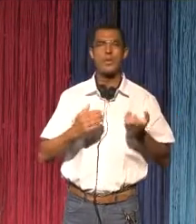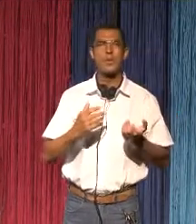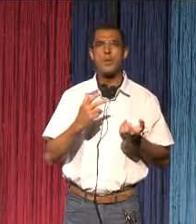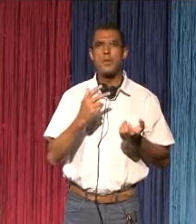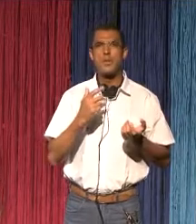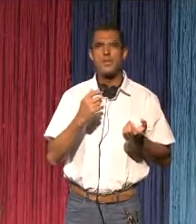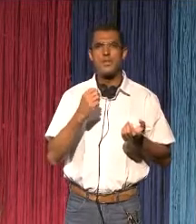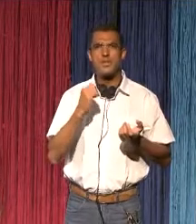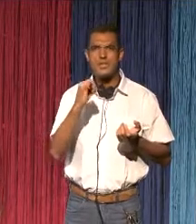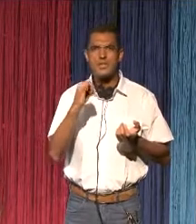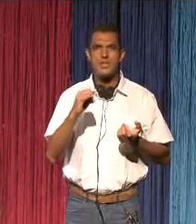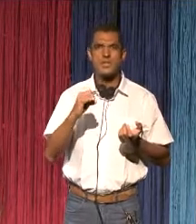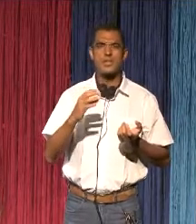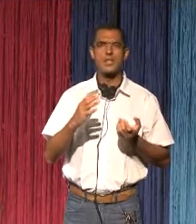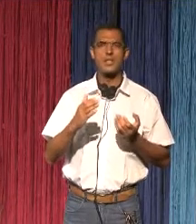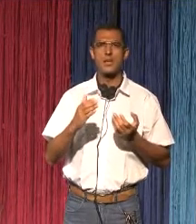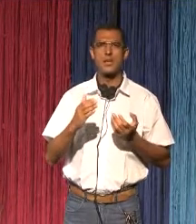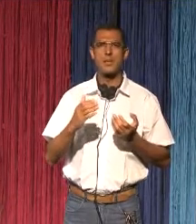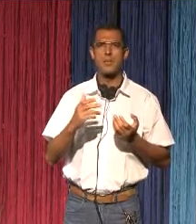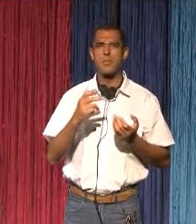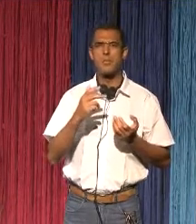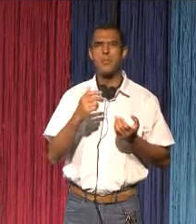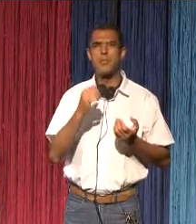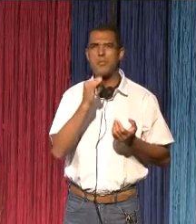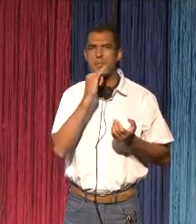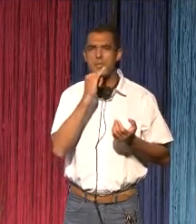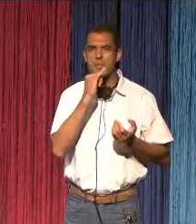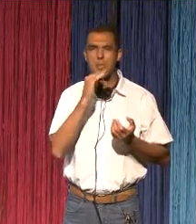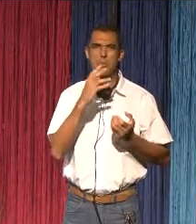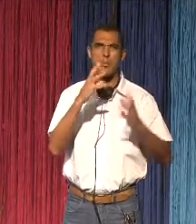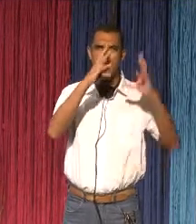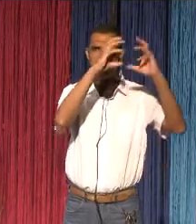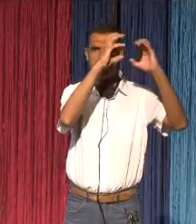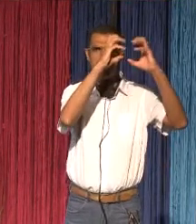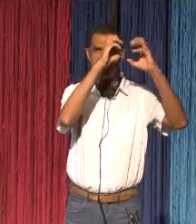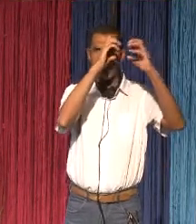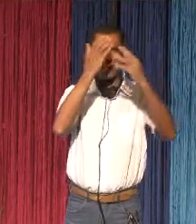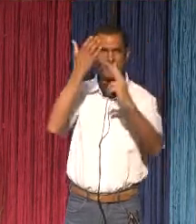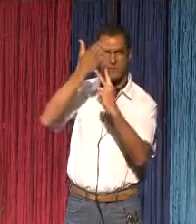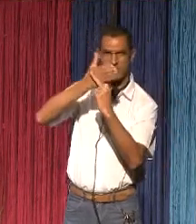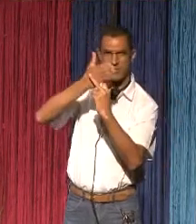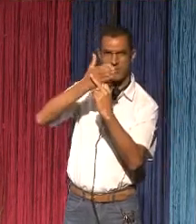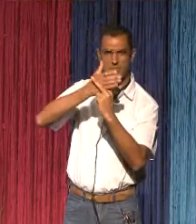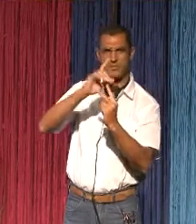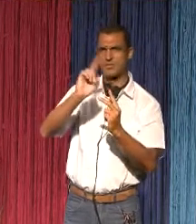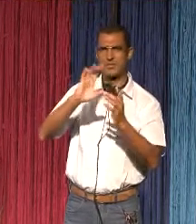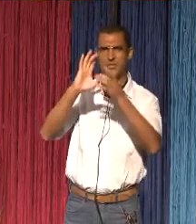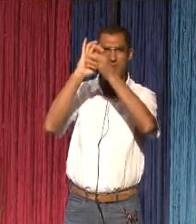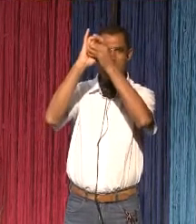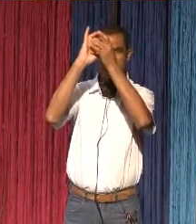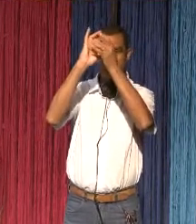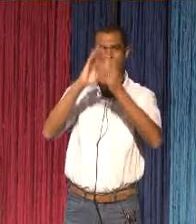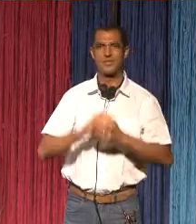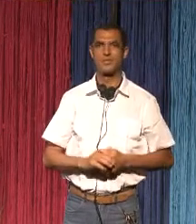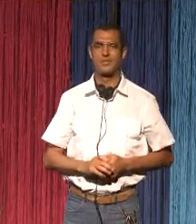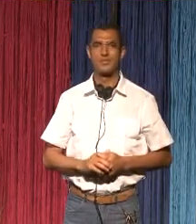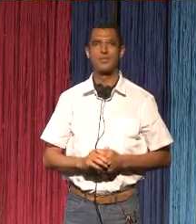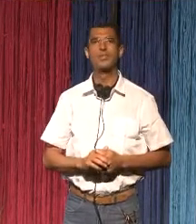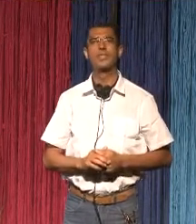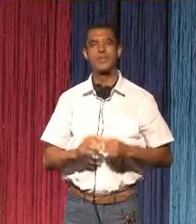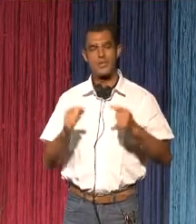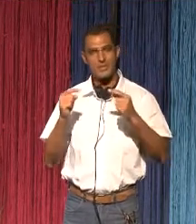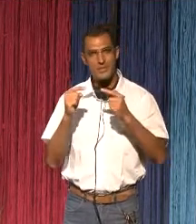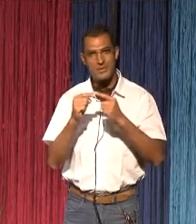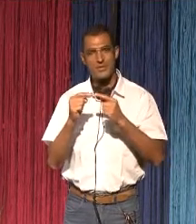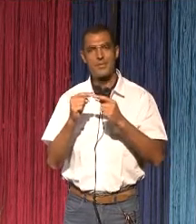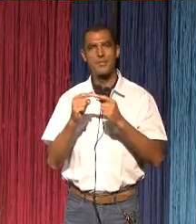o cognitivo desprezasse as outras. Isso é uma falsidade, é um engano, né?